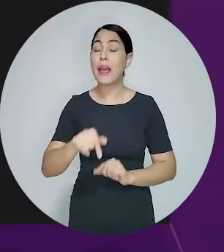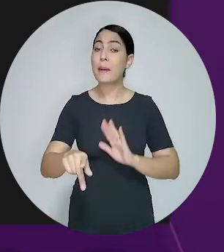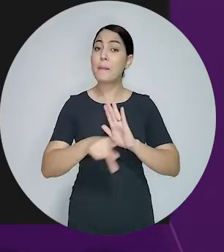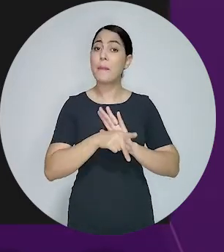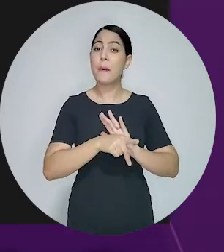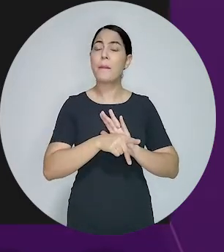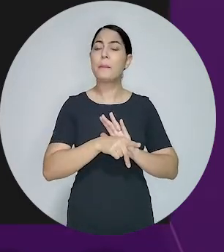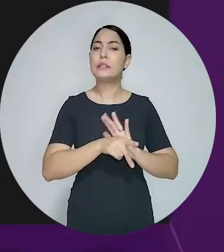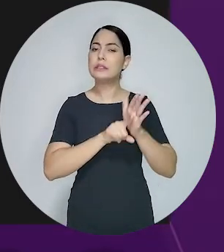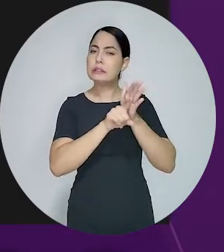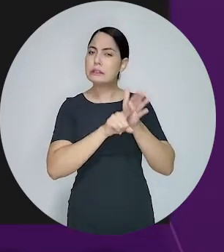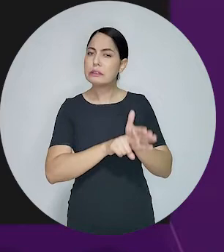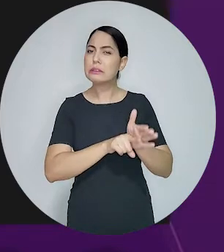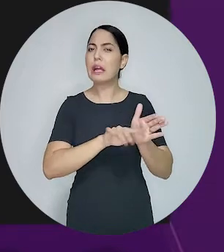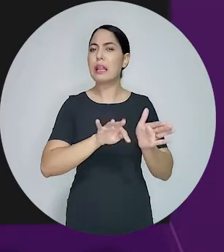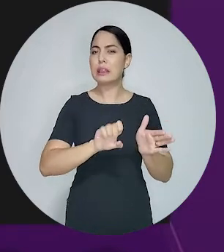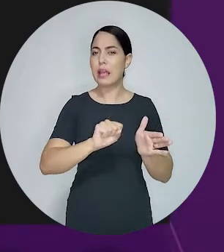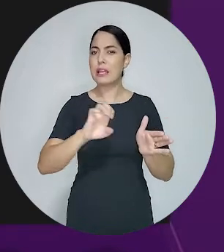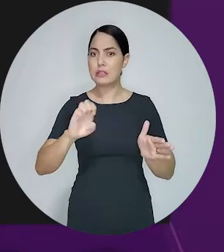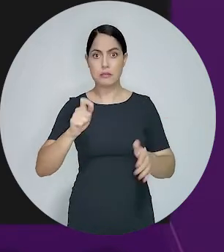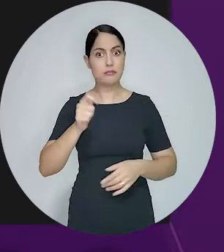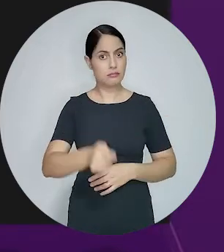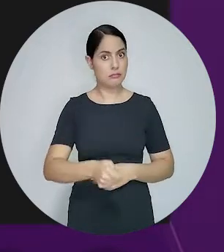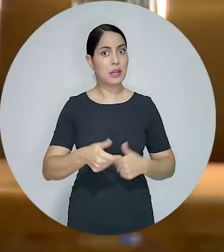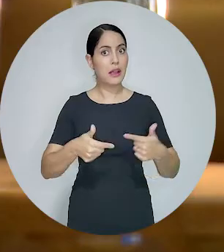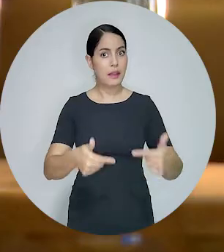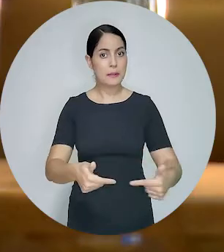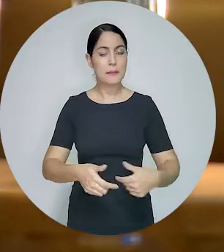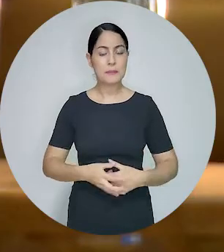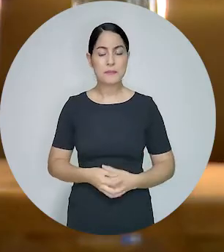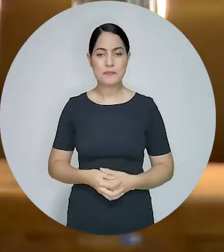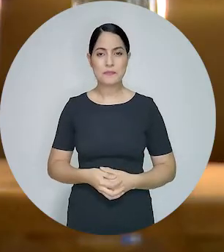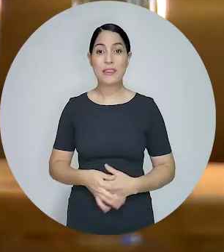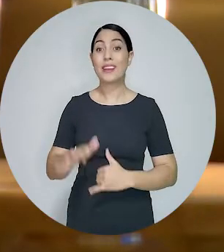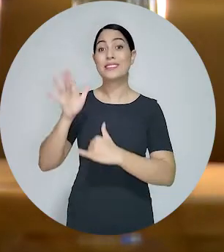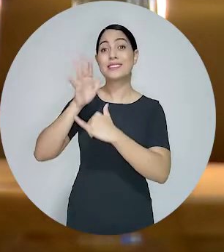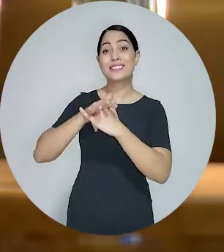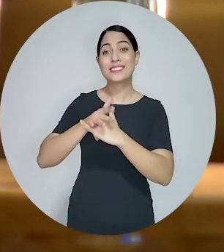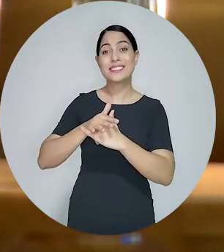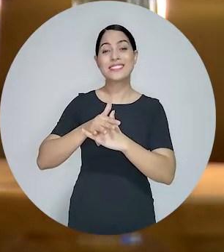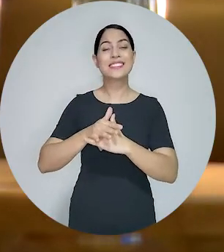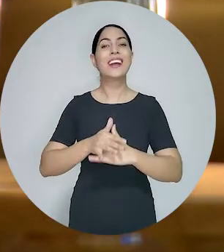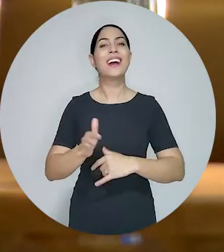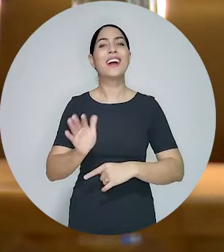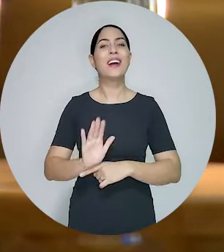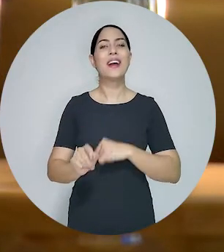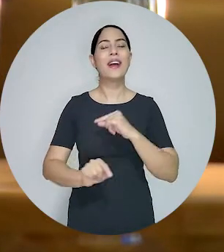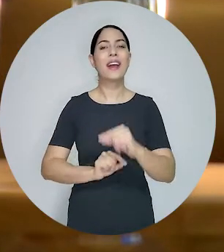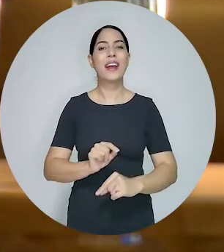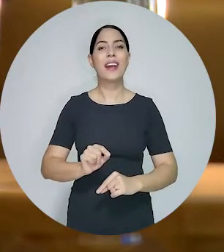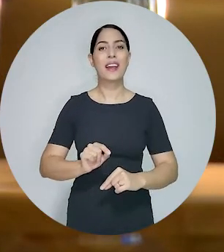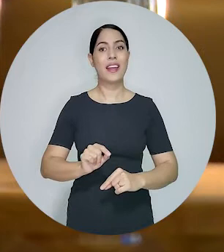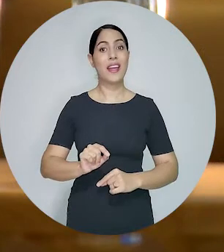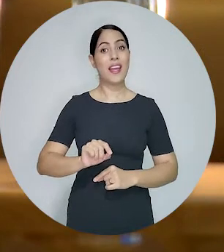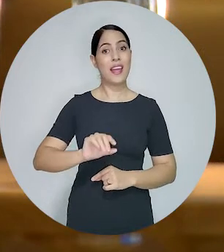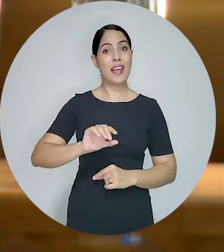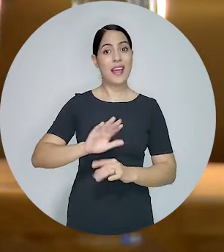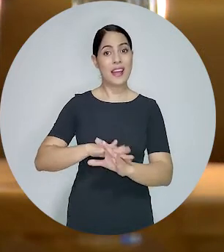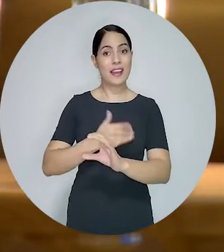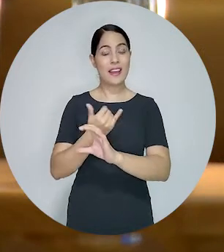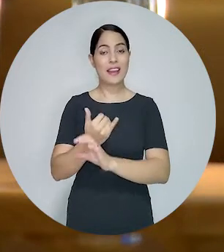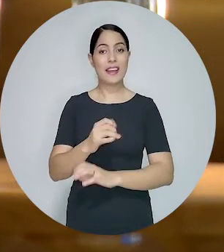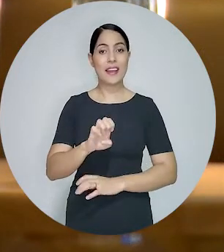uma tese a ser aplicada. O canal da ESA Nacional no YouTube também preparou um